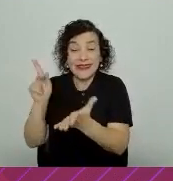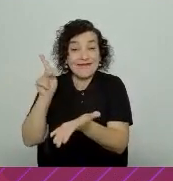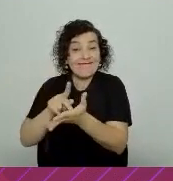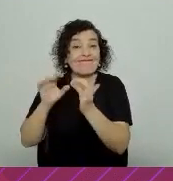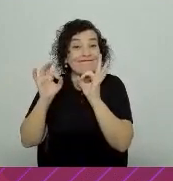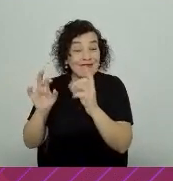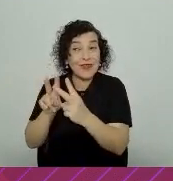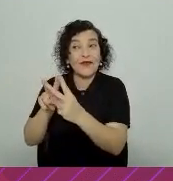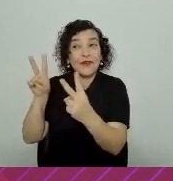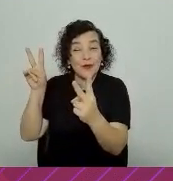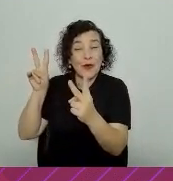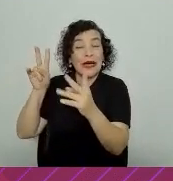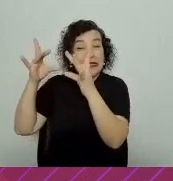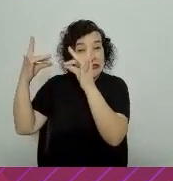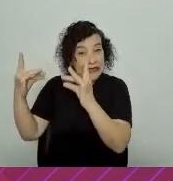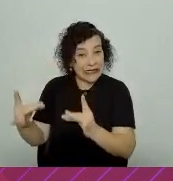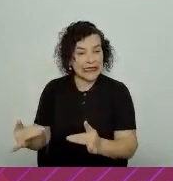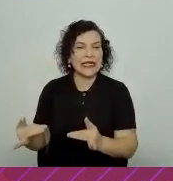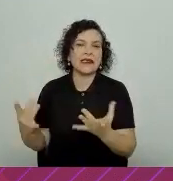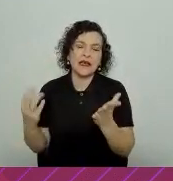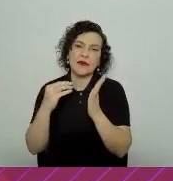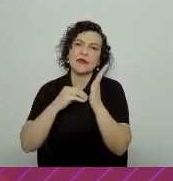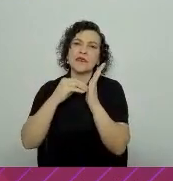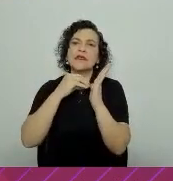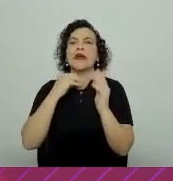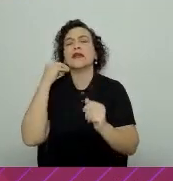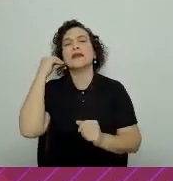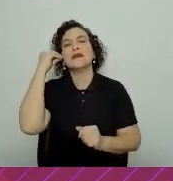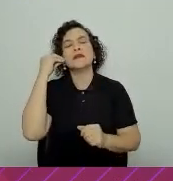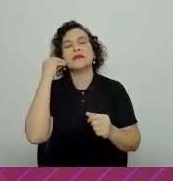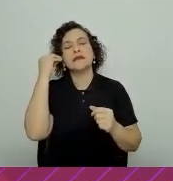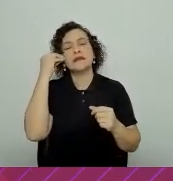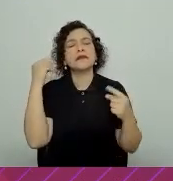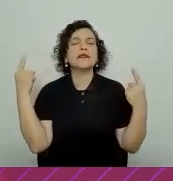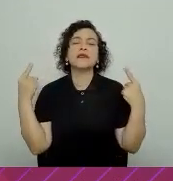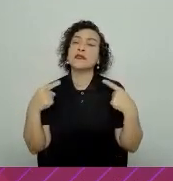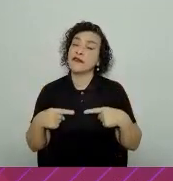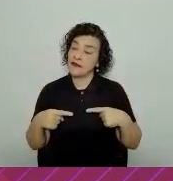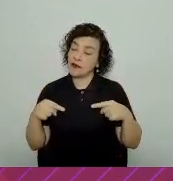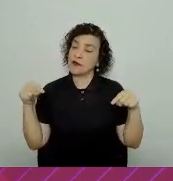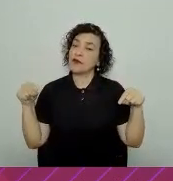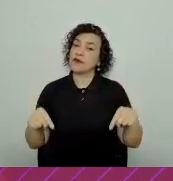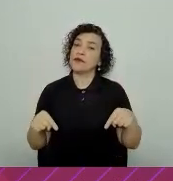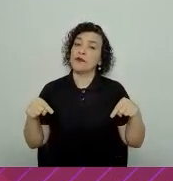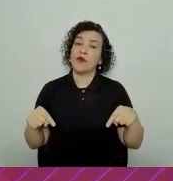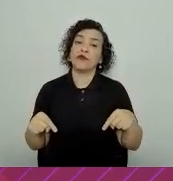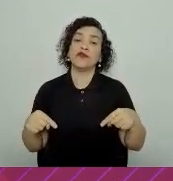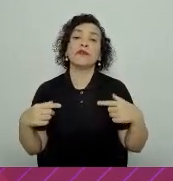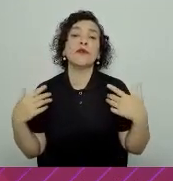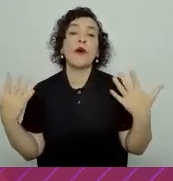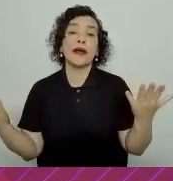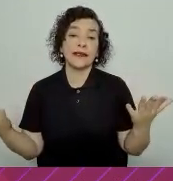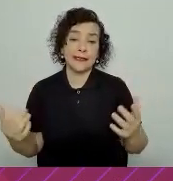Então como designer da experiência né Quais são os desafios os nossos desafios nesse